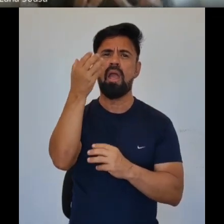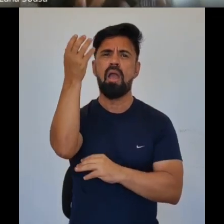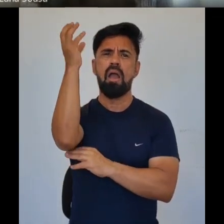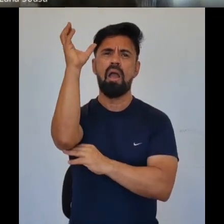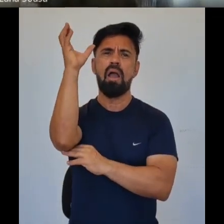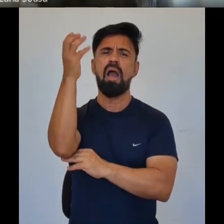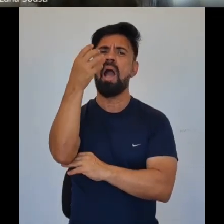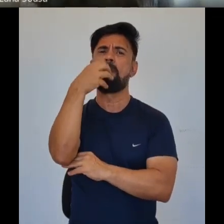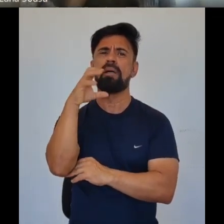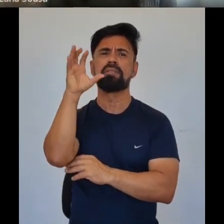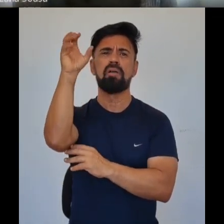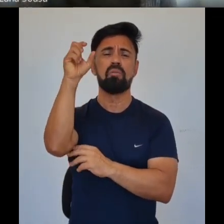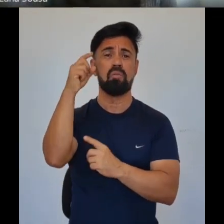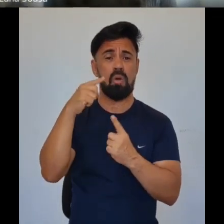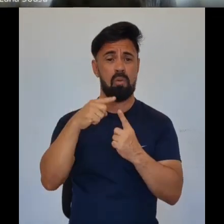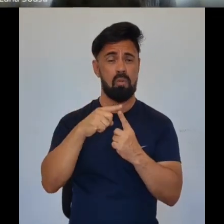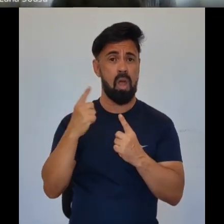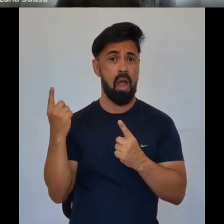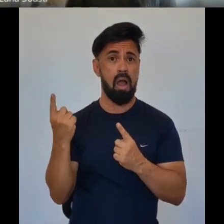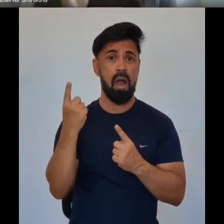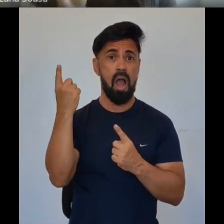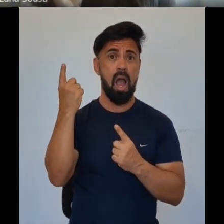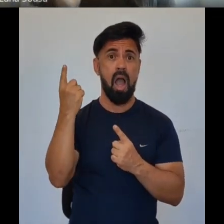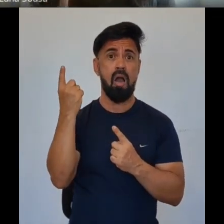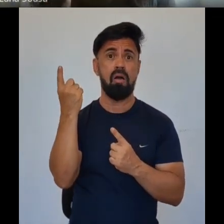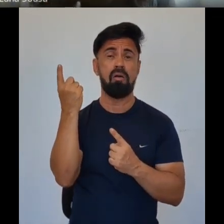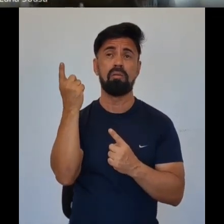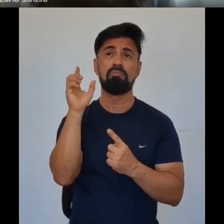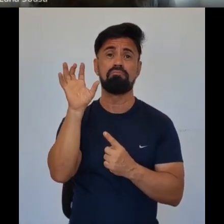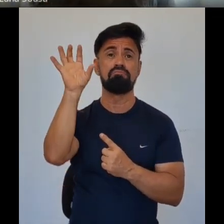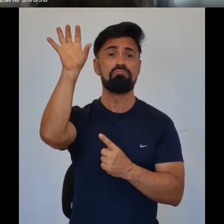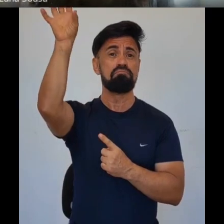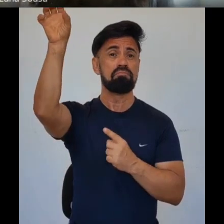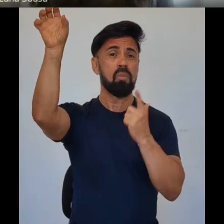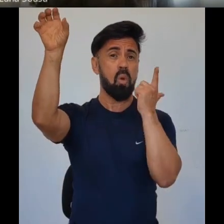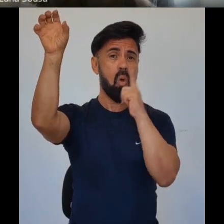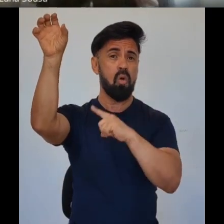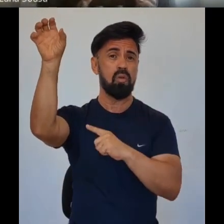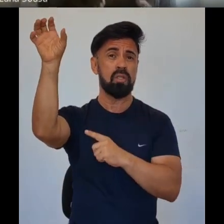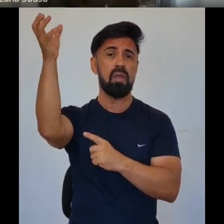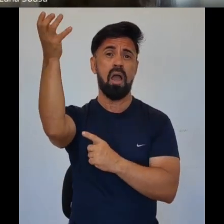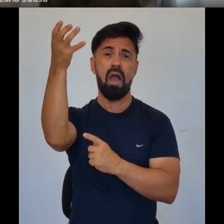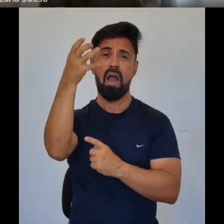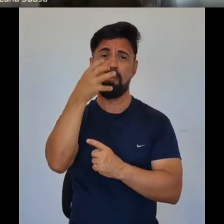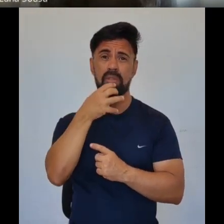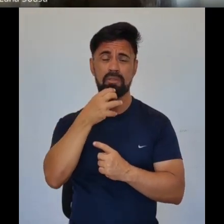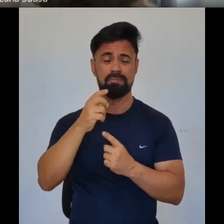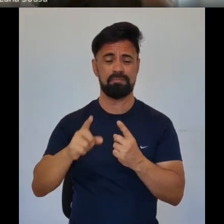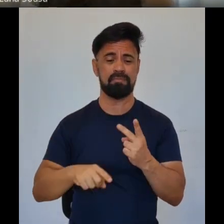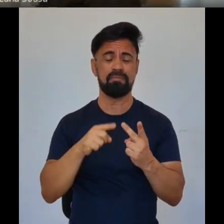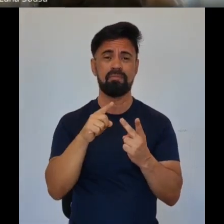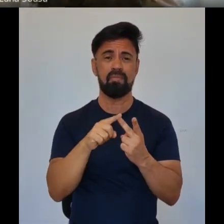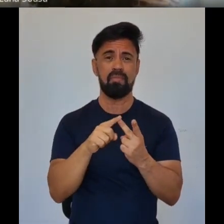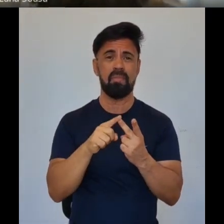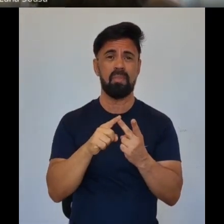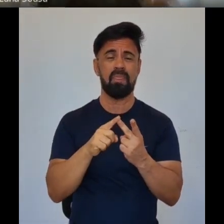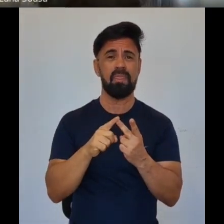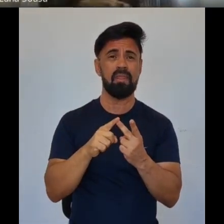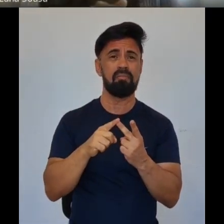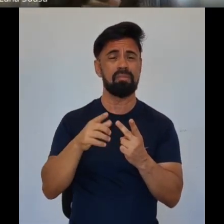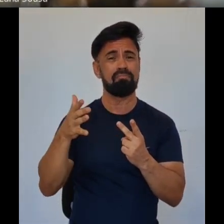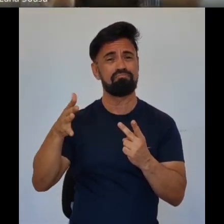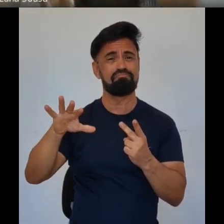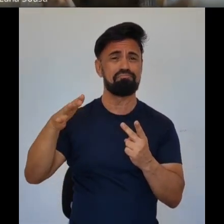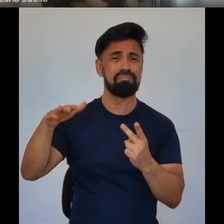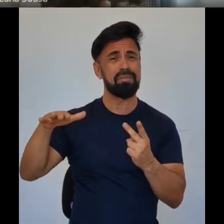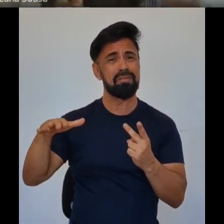pessoa é bastante alta, basta levantar o braço que ela consegue pegar a maçã. Uma pessoa não é tão alta, ela precisa